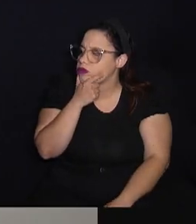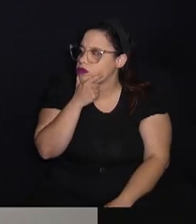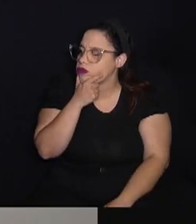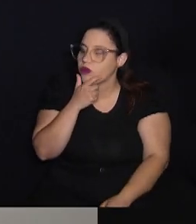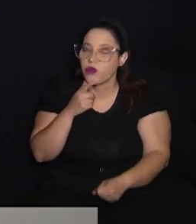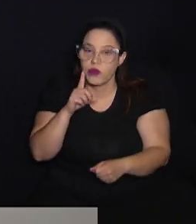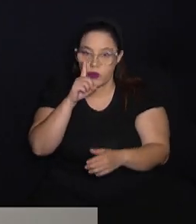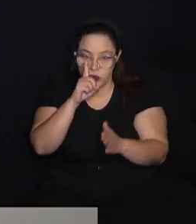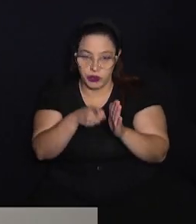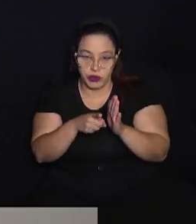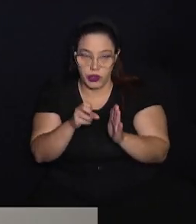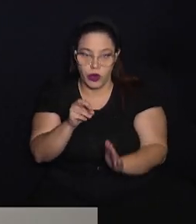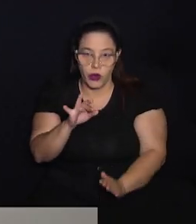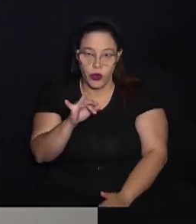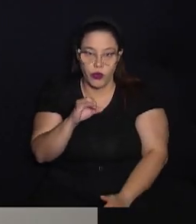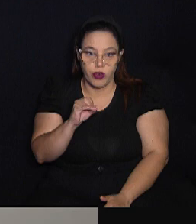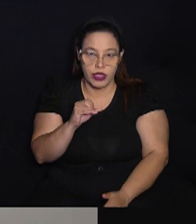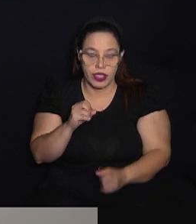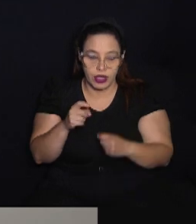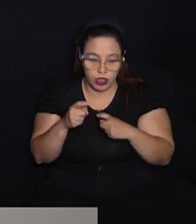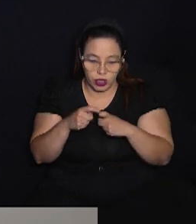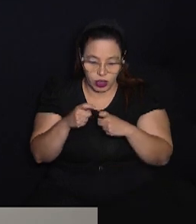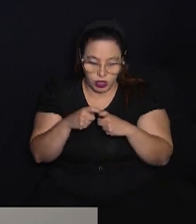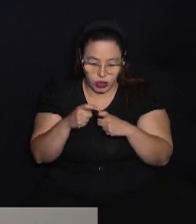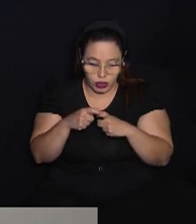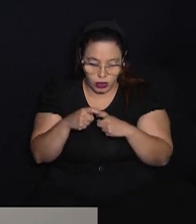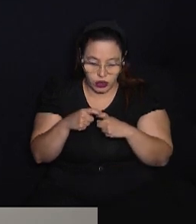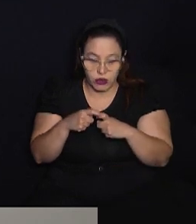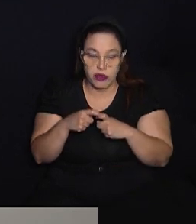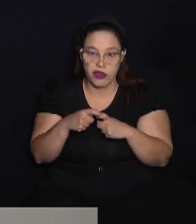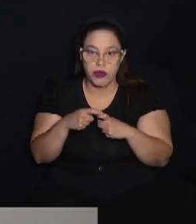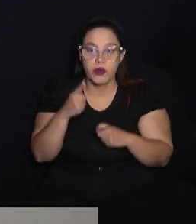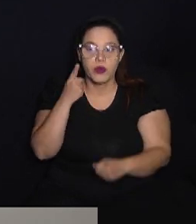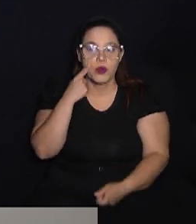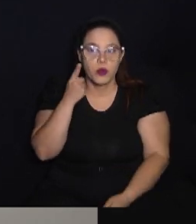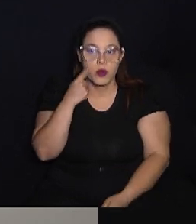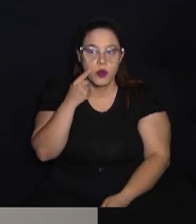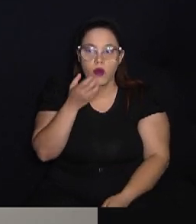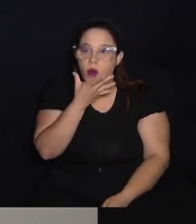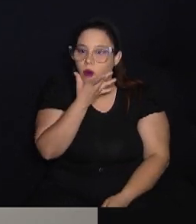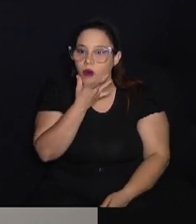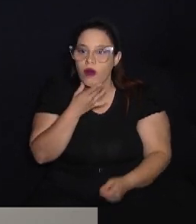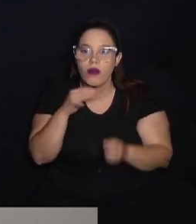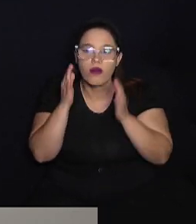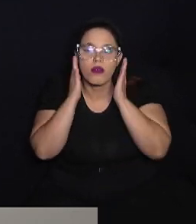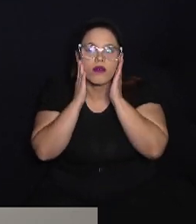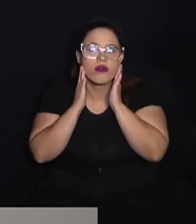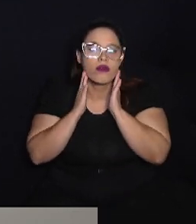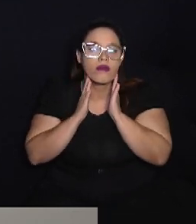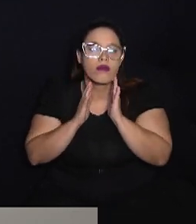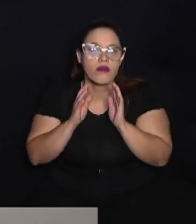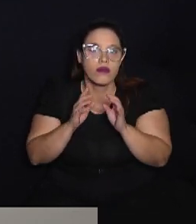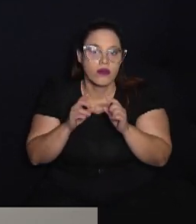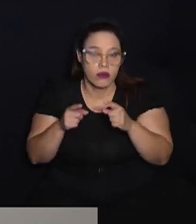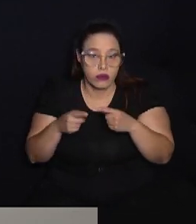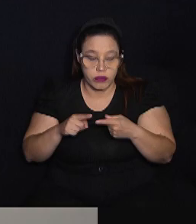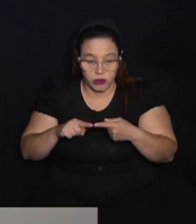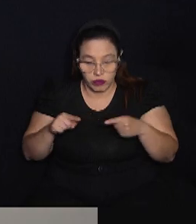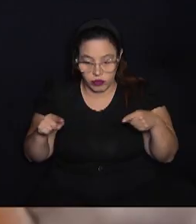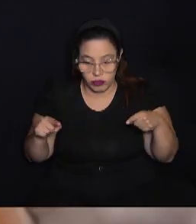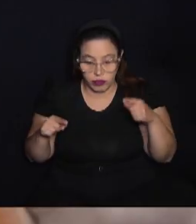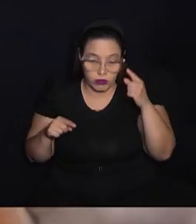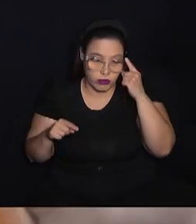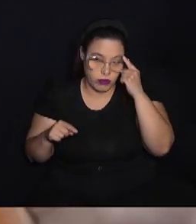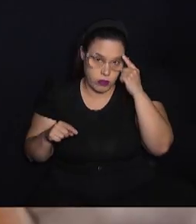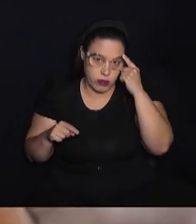O diagnóstico do vitiligo é clínico. O médico olha a lesão e ele é capaz de distinguir a